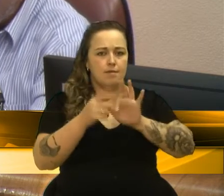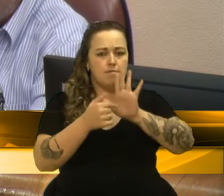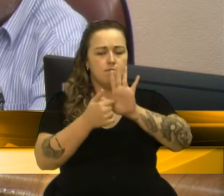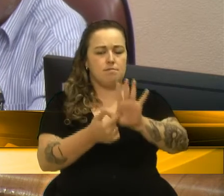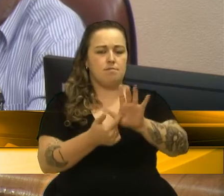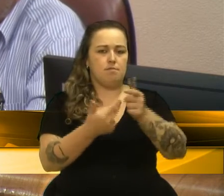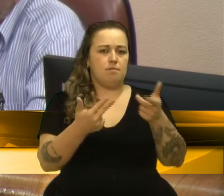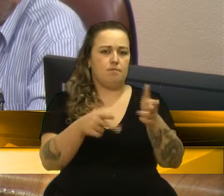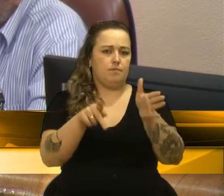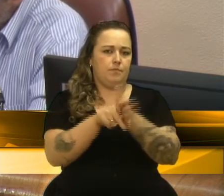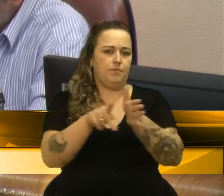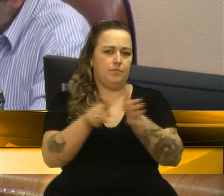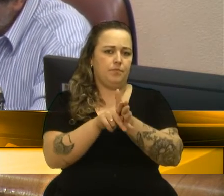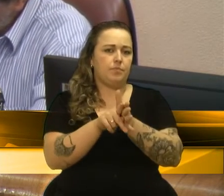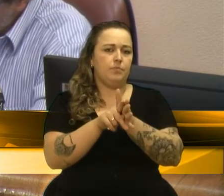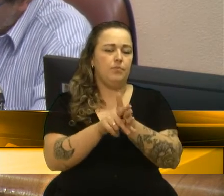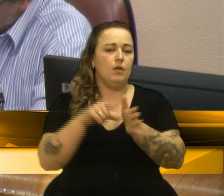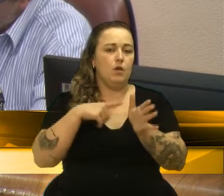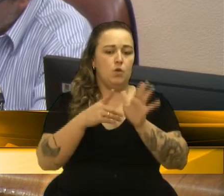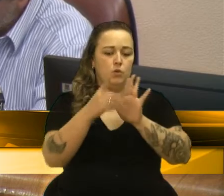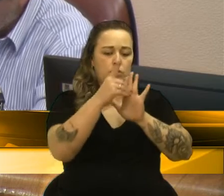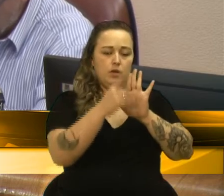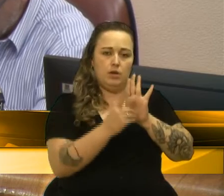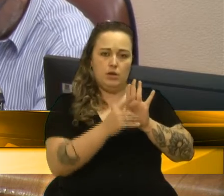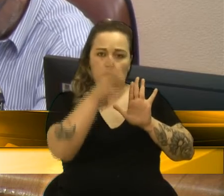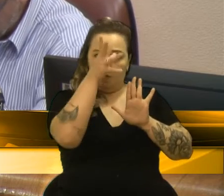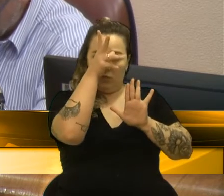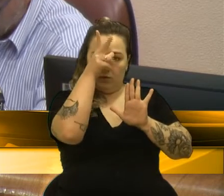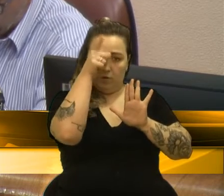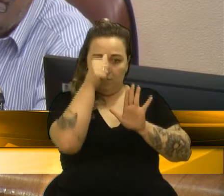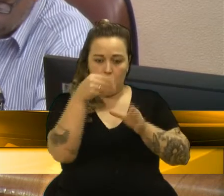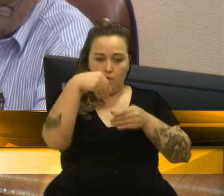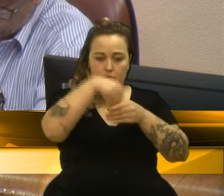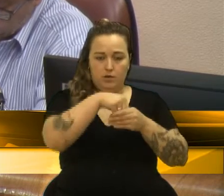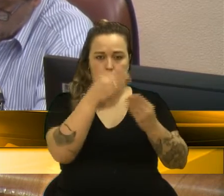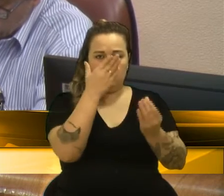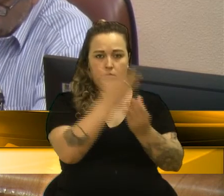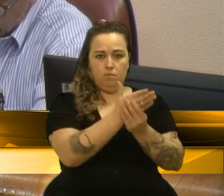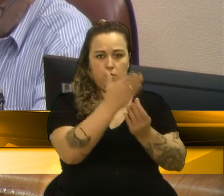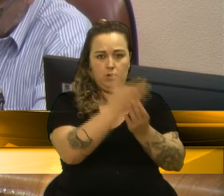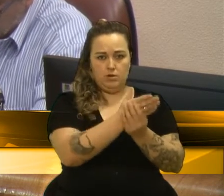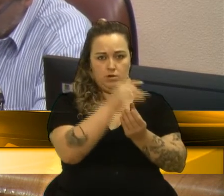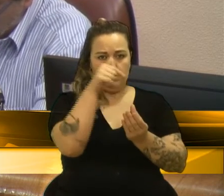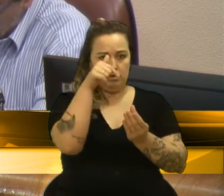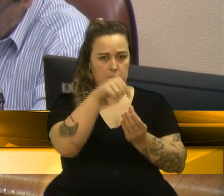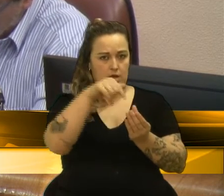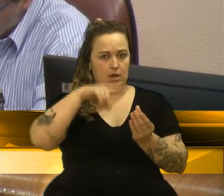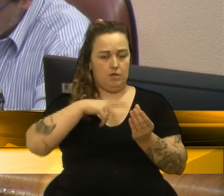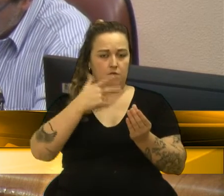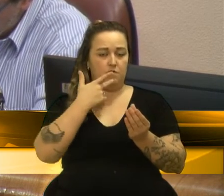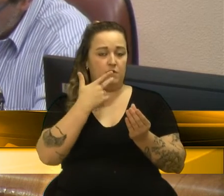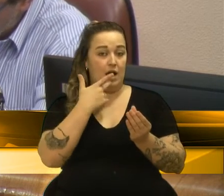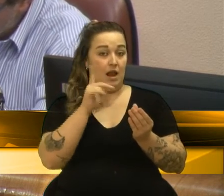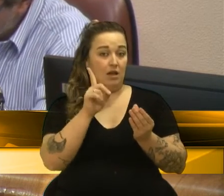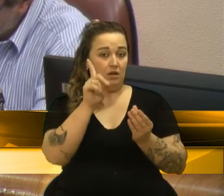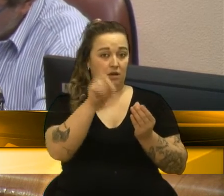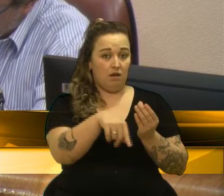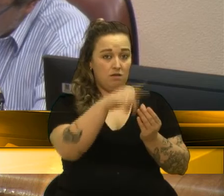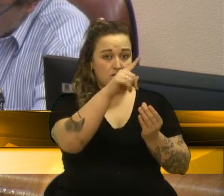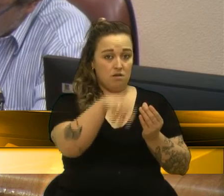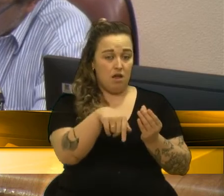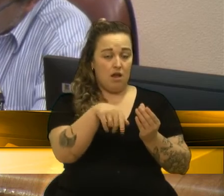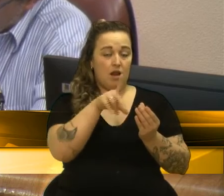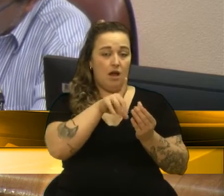comissão processante que o decreto municipal citado nesse processo, abre aspas, restringe o direito à liberdade de reunião,